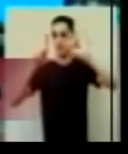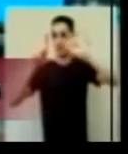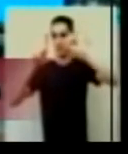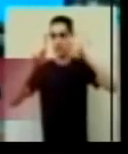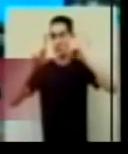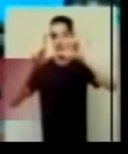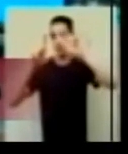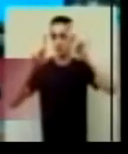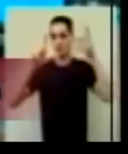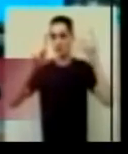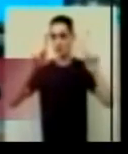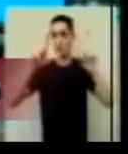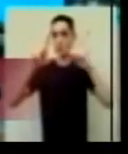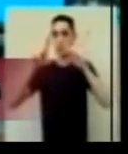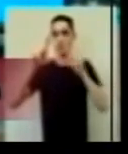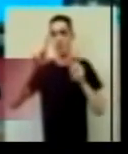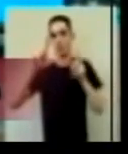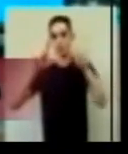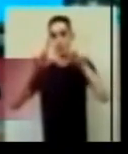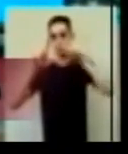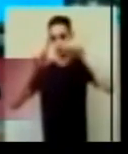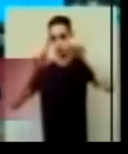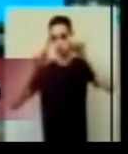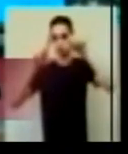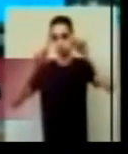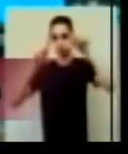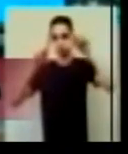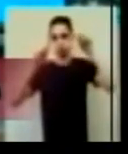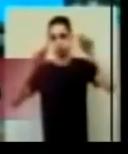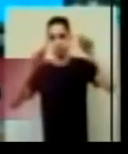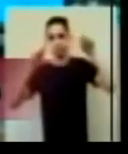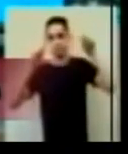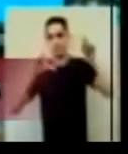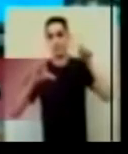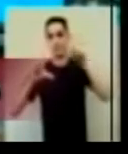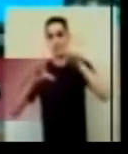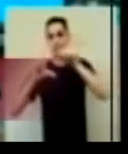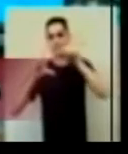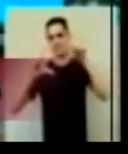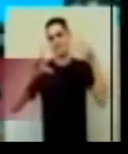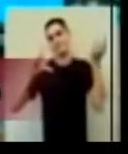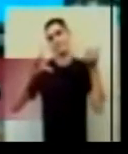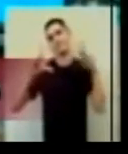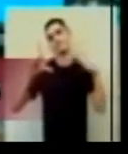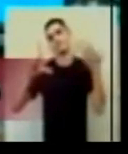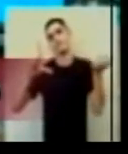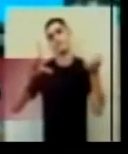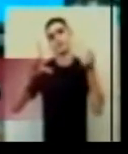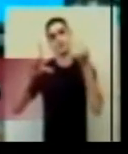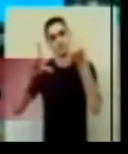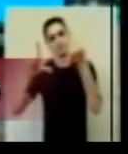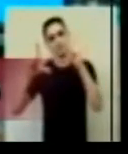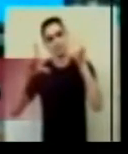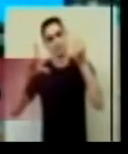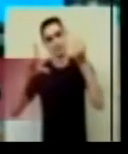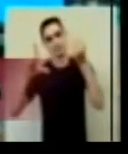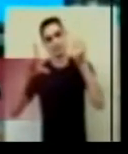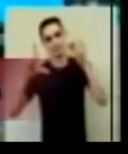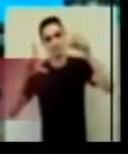atingiu julho, tá certo? E se mantém elevadíssima,